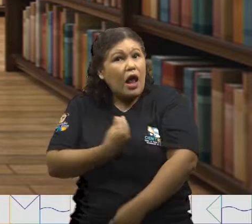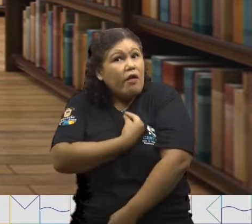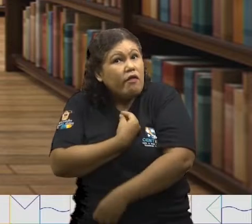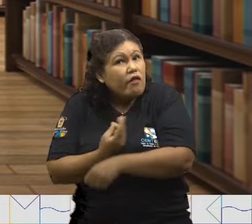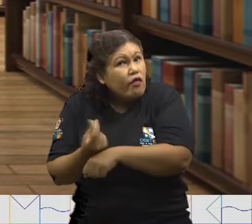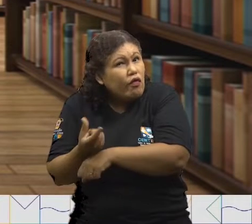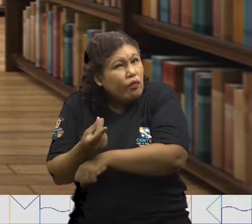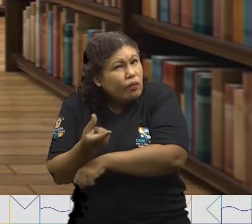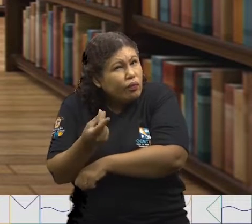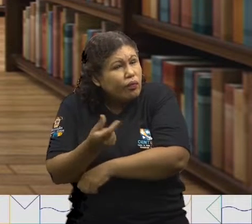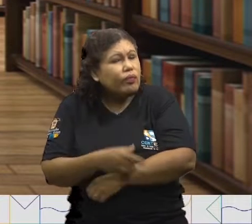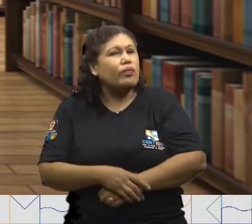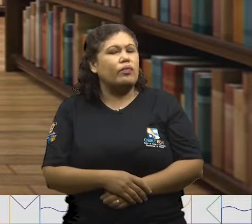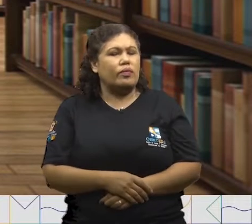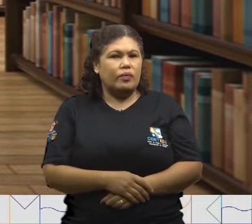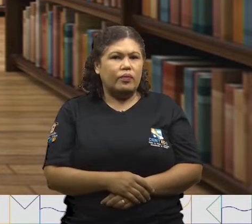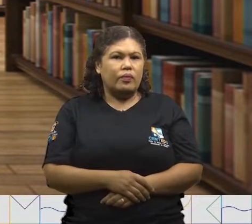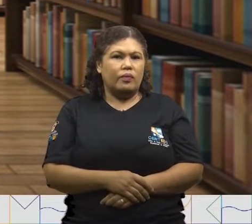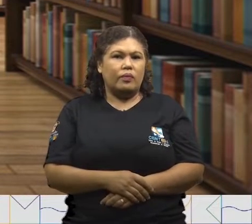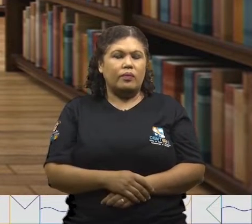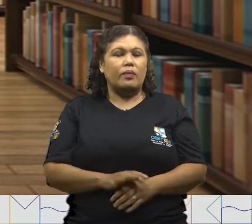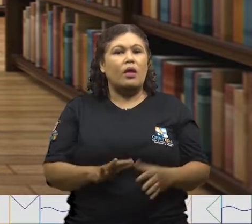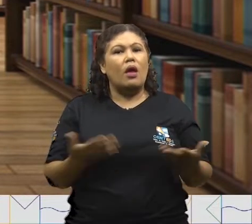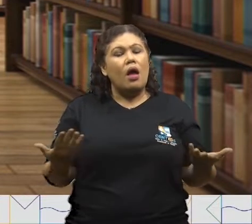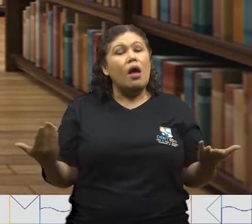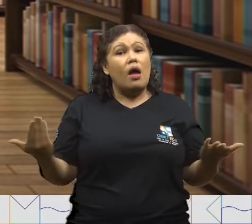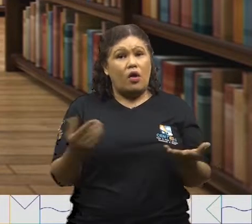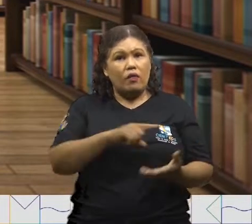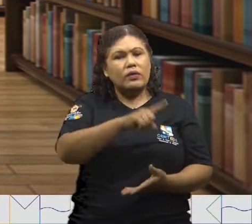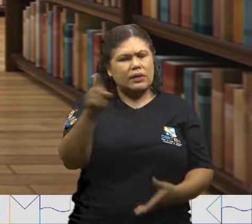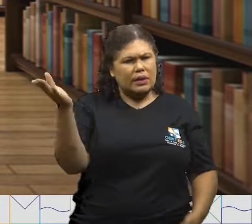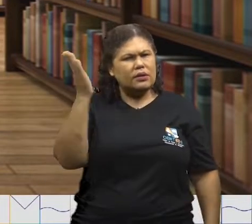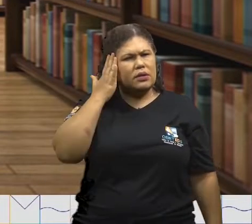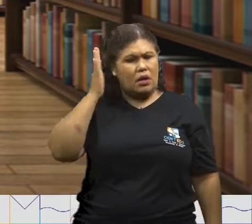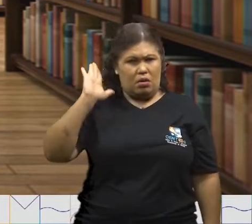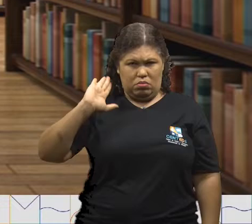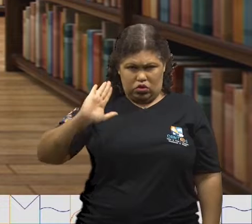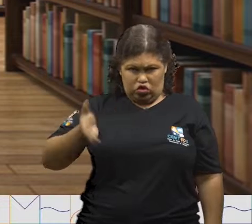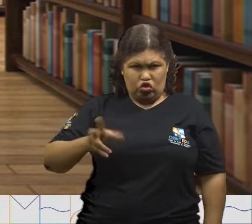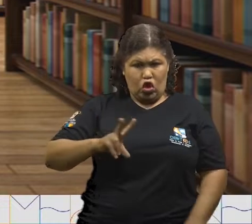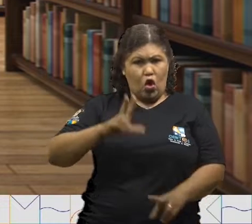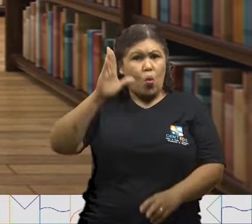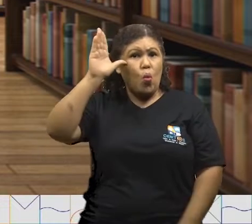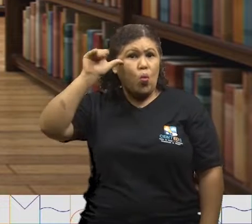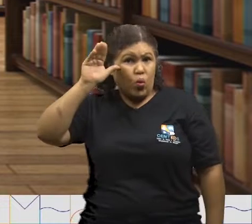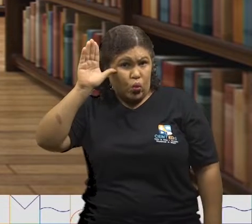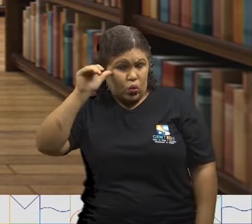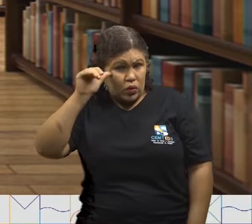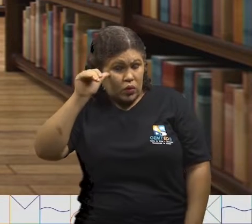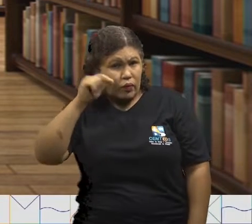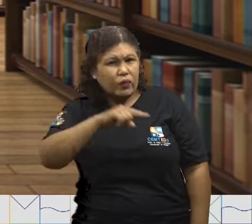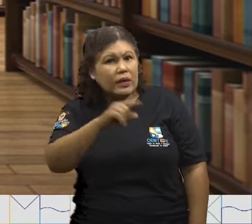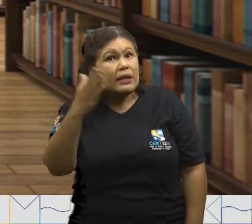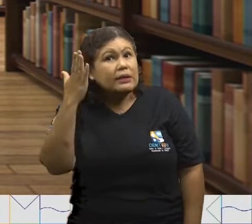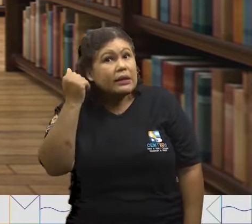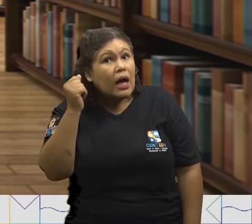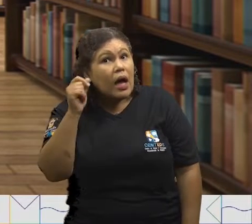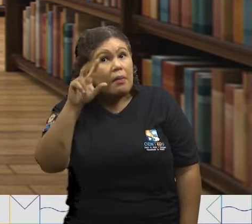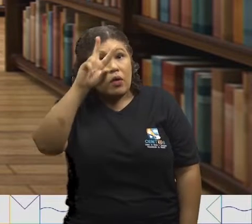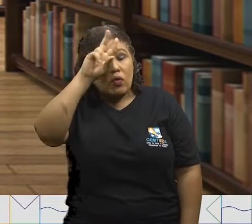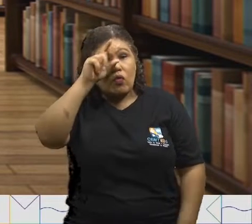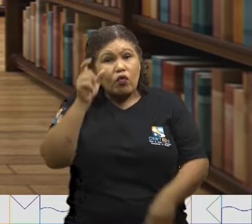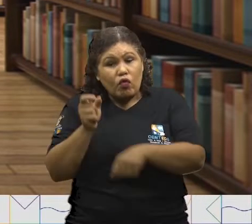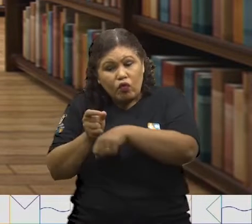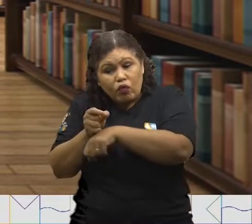Que incrível, né? Agora que nós já sabemos isso, Você sabia que as